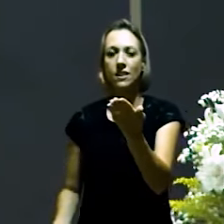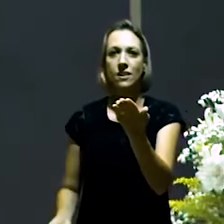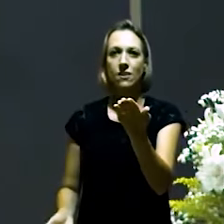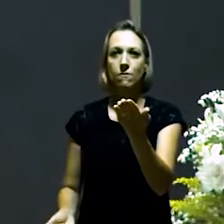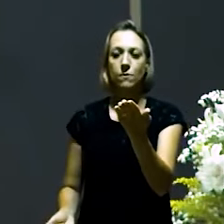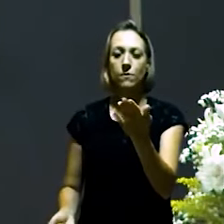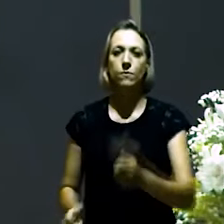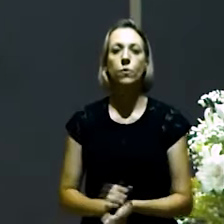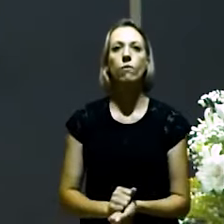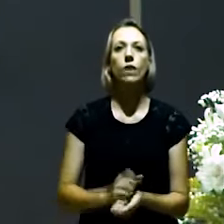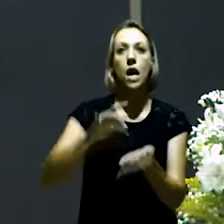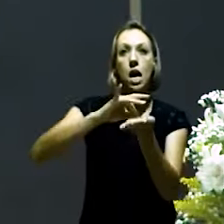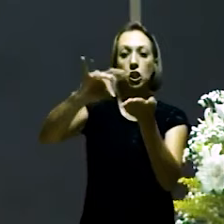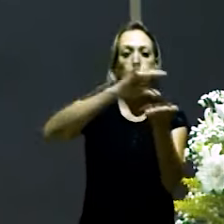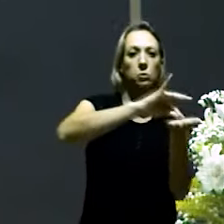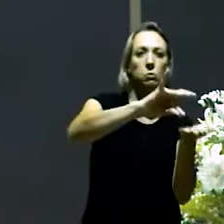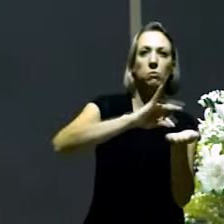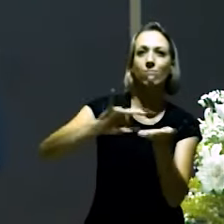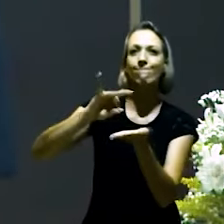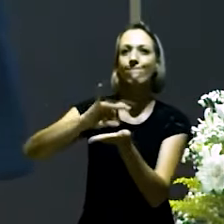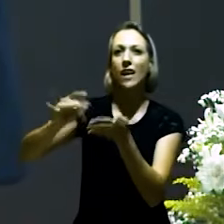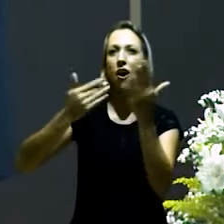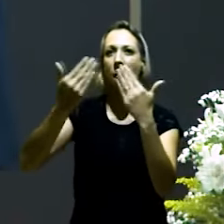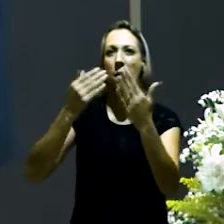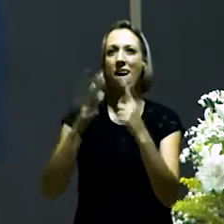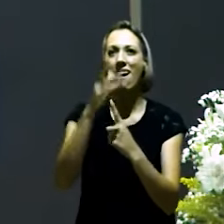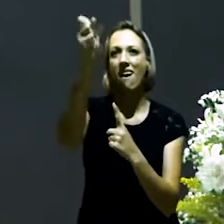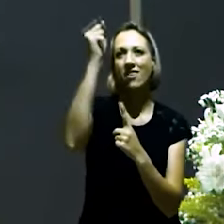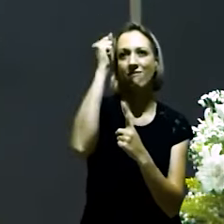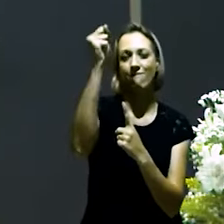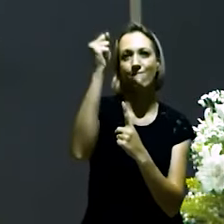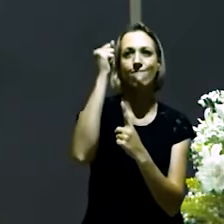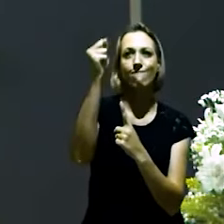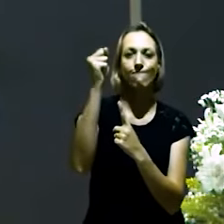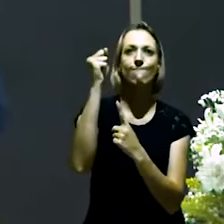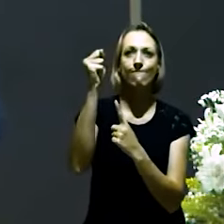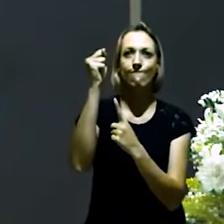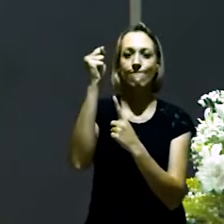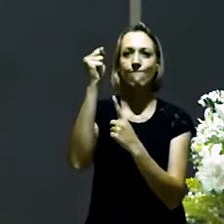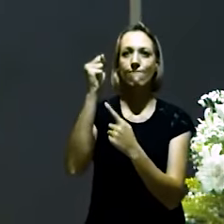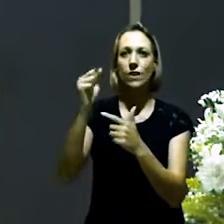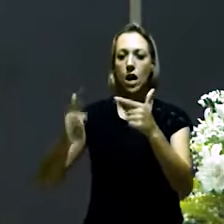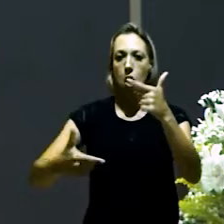inimigos. Ao perdermos a batalha no Éden, nós caímos como um prêmio de guerra,